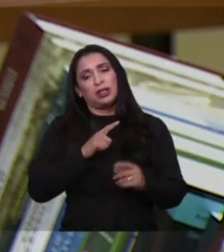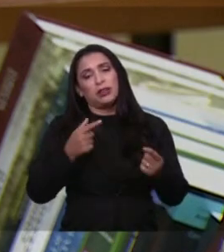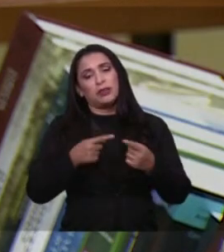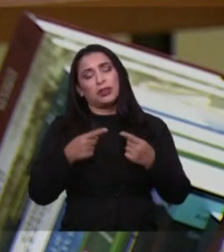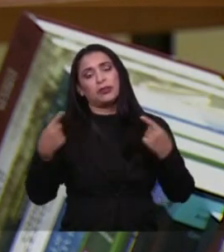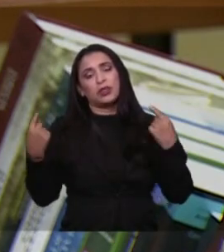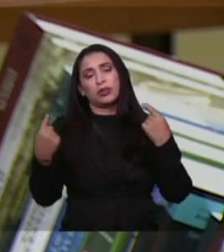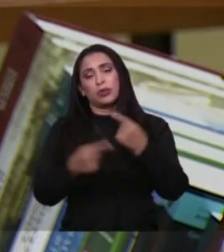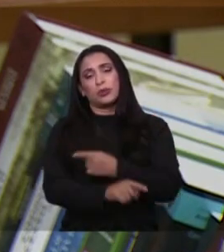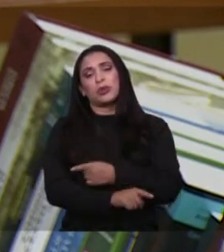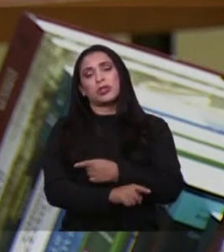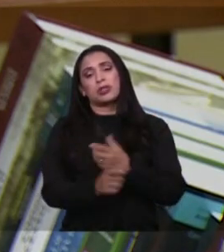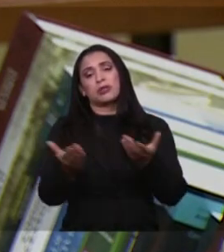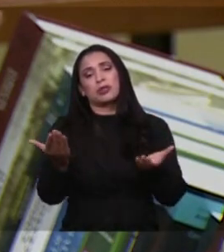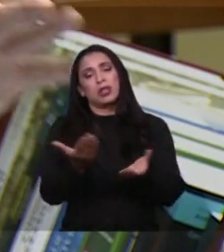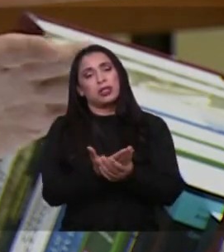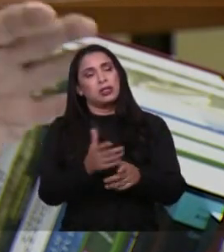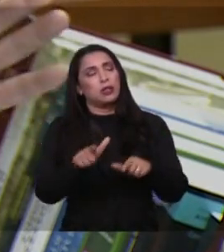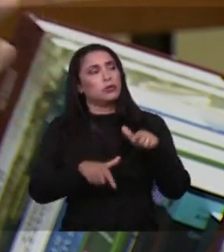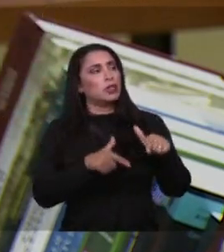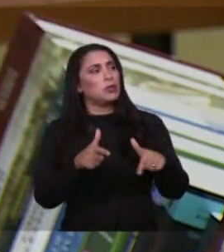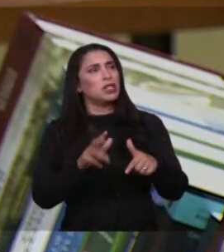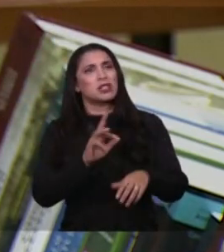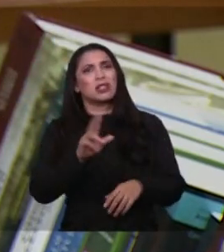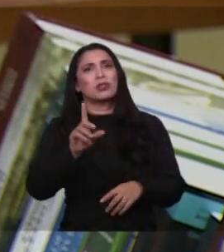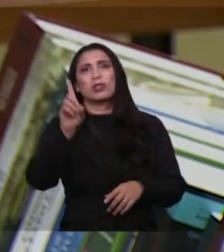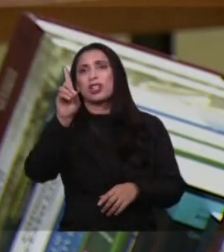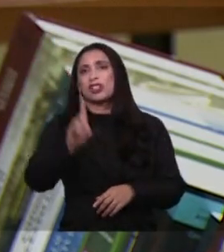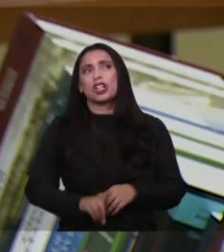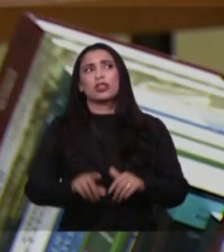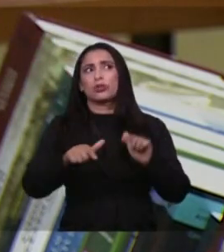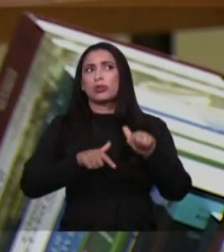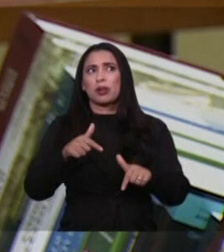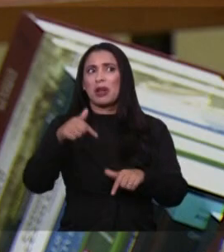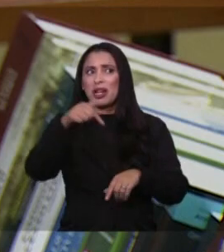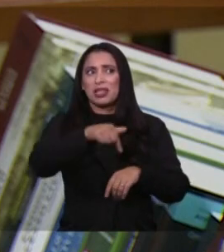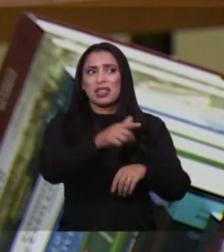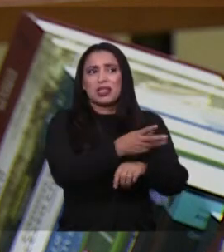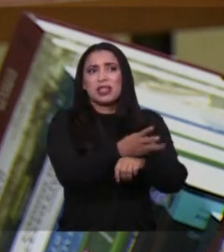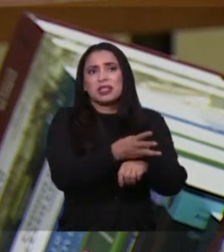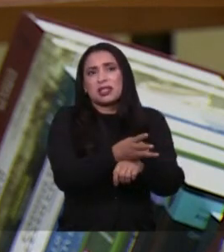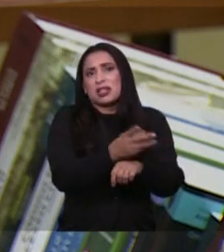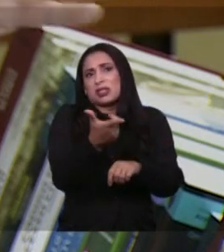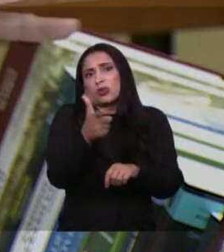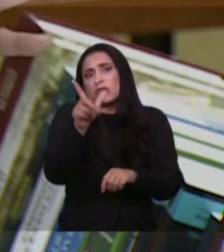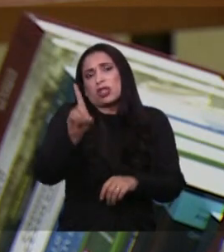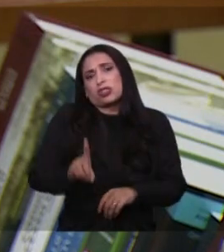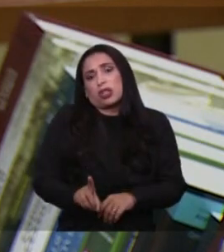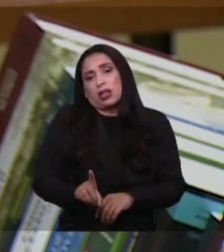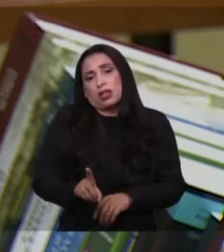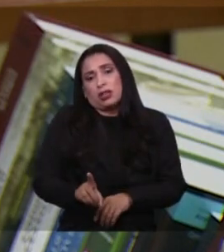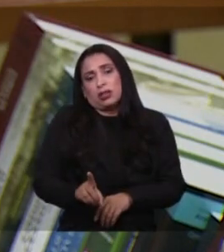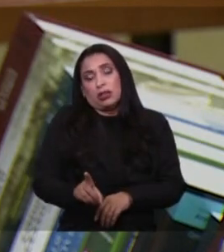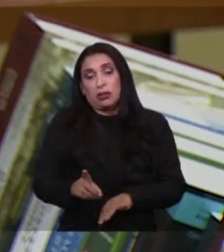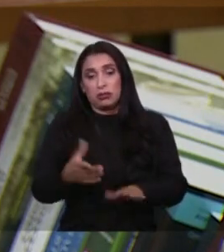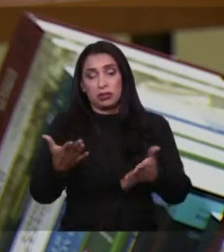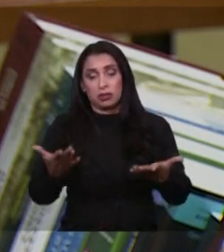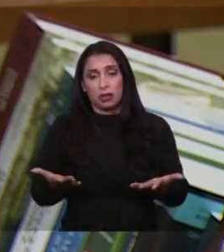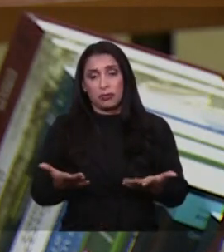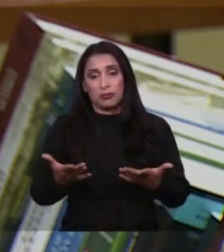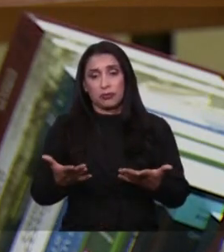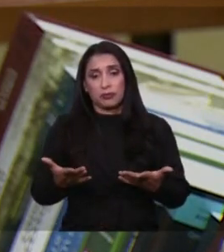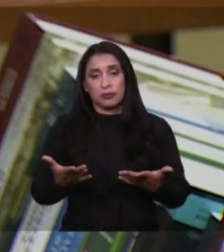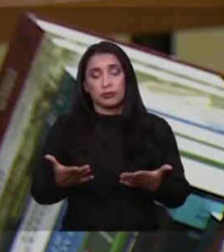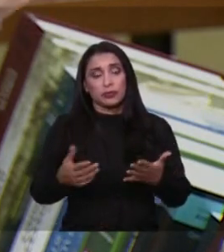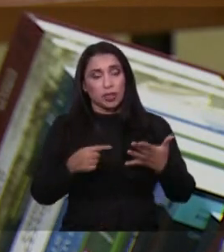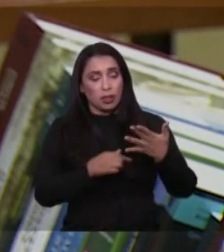oposição à ação trabalhista. Não, não tem direito de trabalho aqui, aqui é terceirização. Bem ou mal, mal bem, os empregados foram a todas